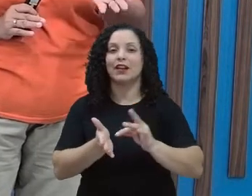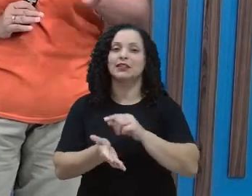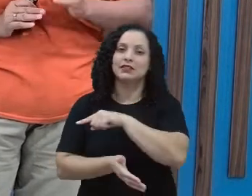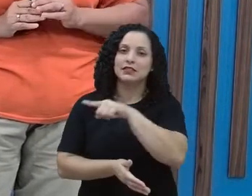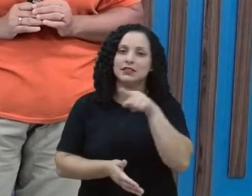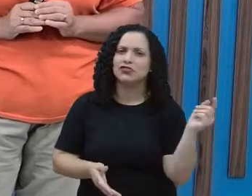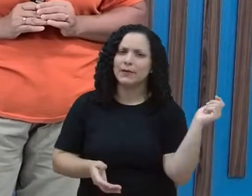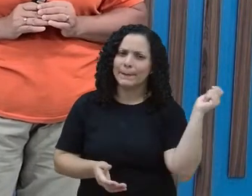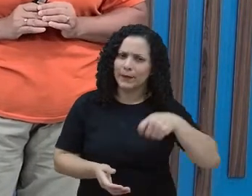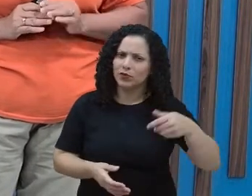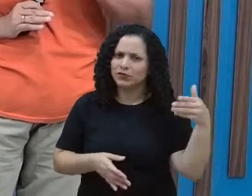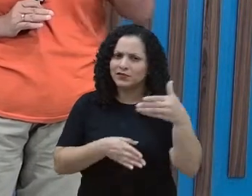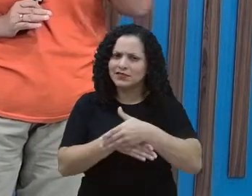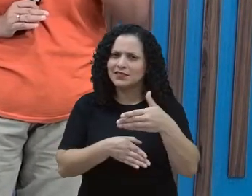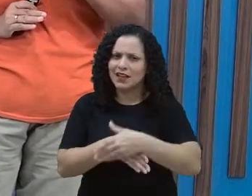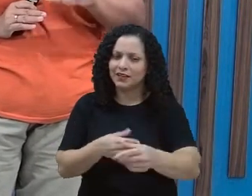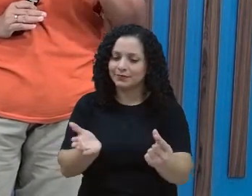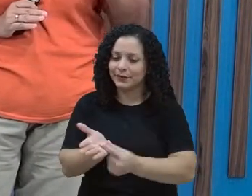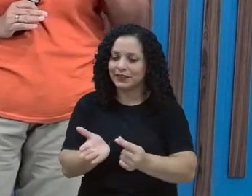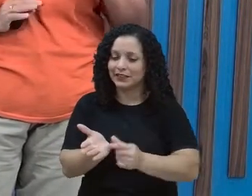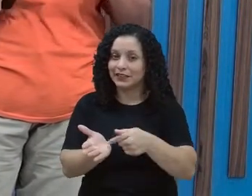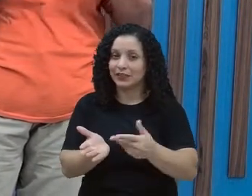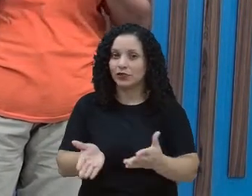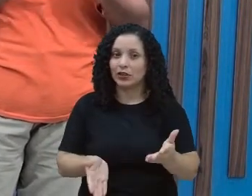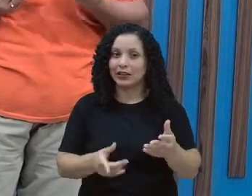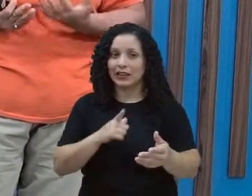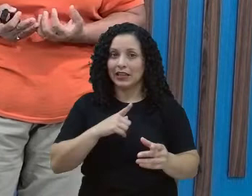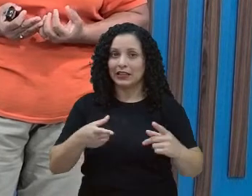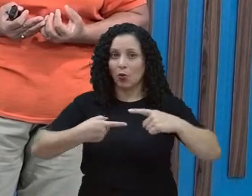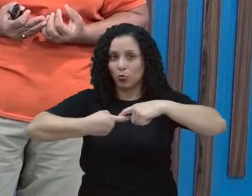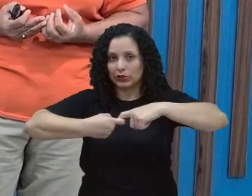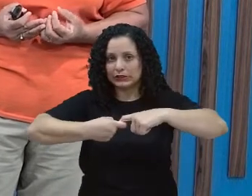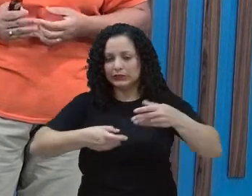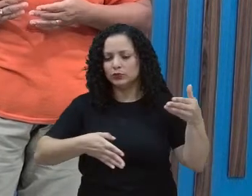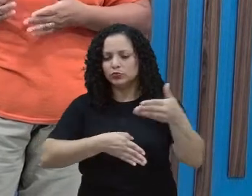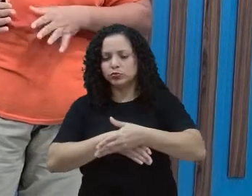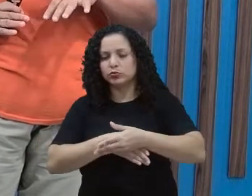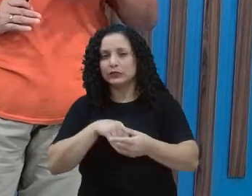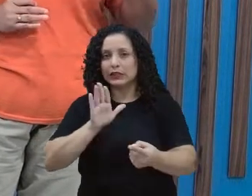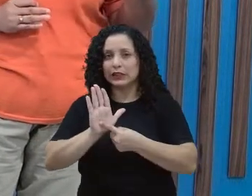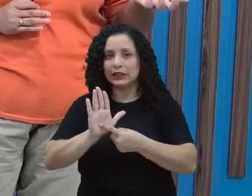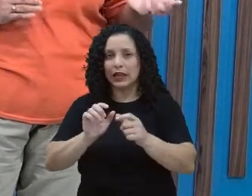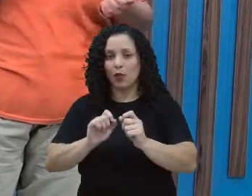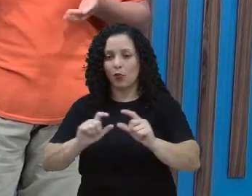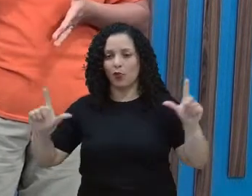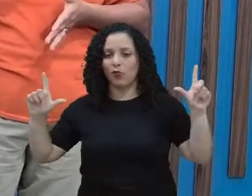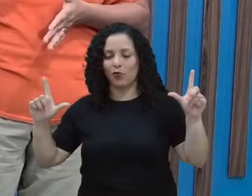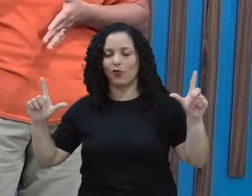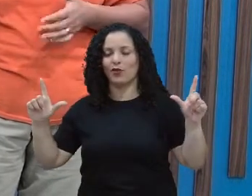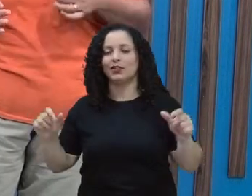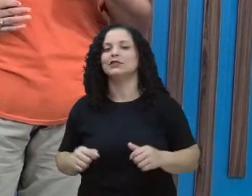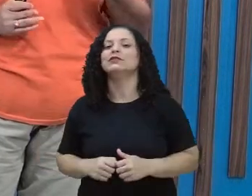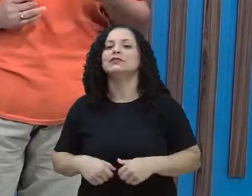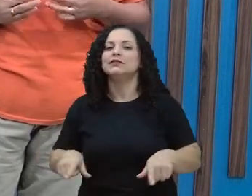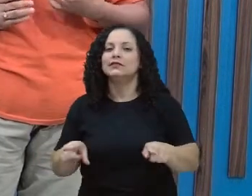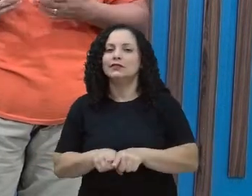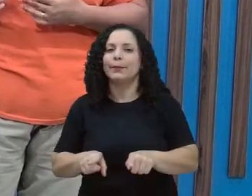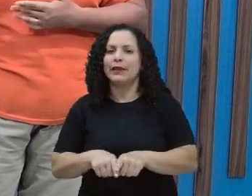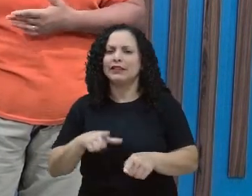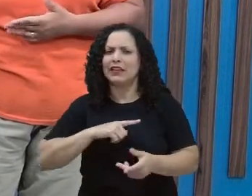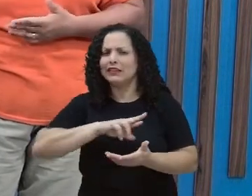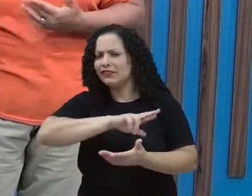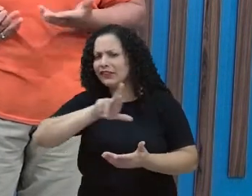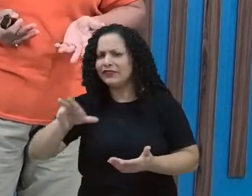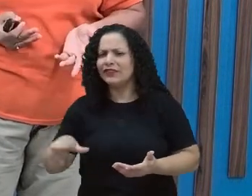podem acessar pelo aplicativo. Lá já tem um link direto que vocês podem acessar, tá certo? E também há outras maneiras que já explicamos